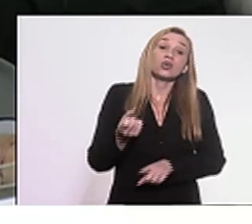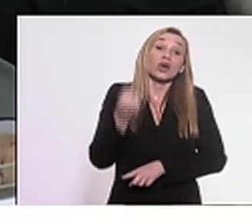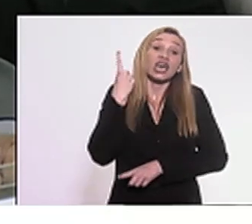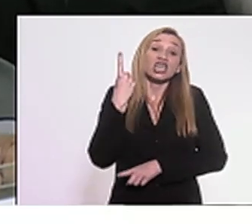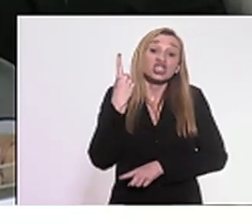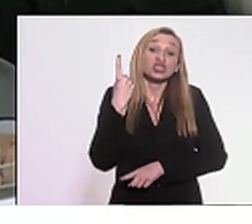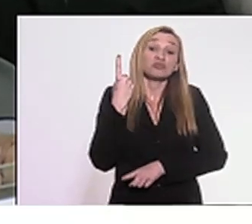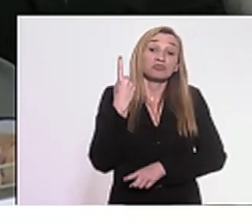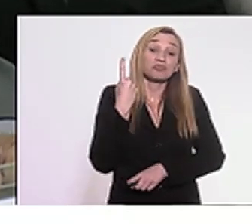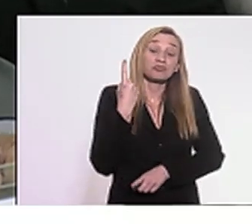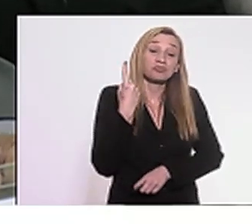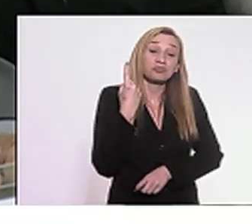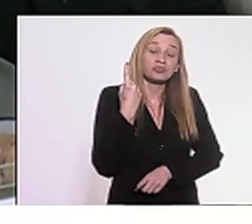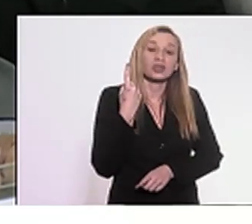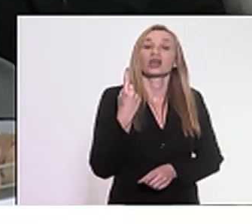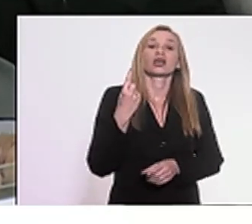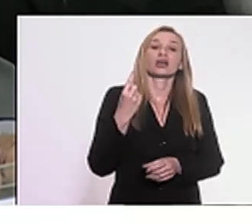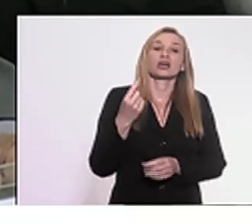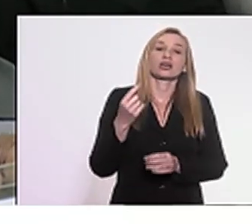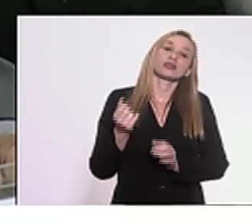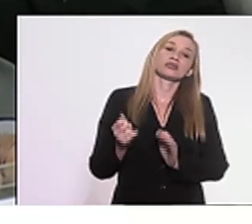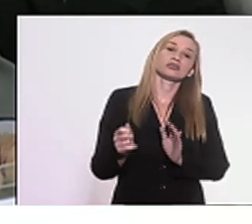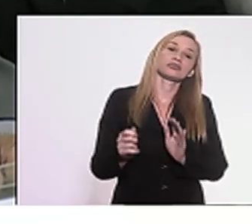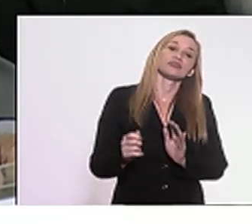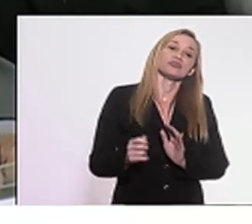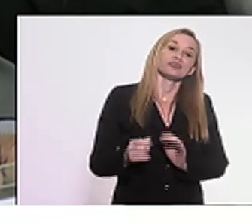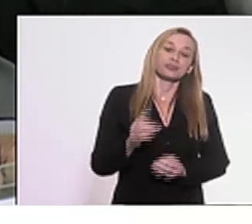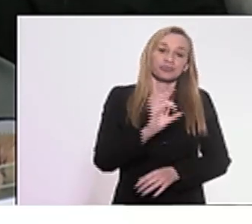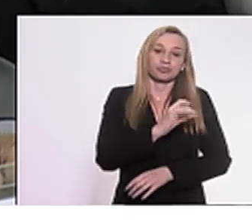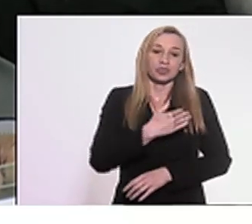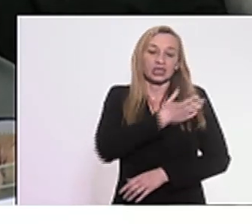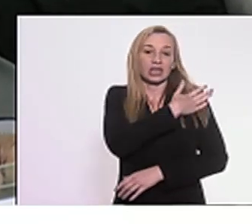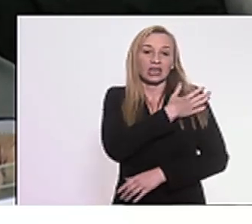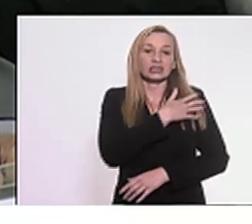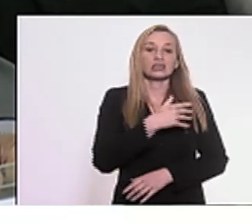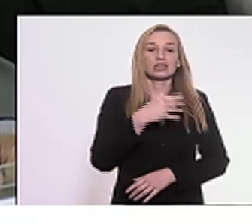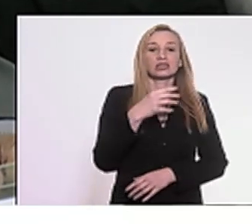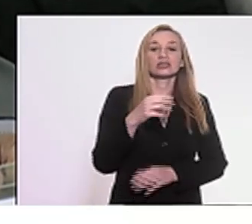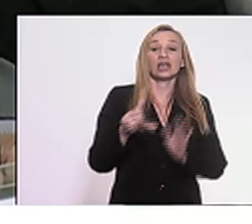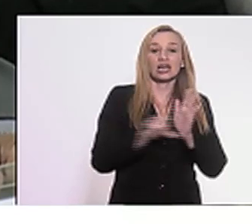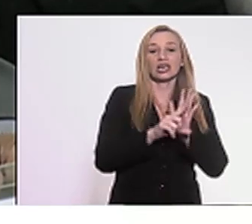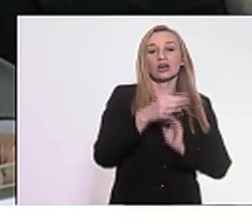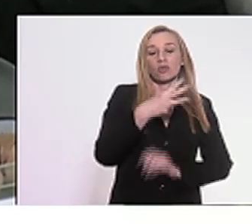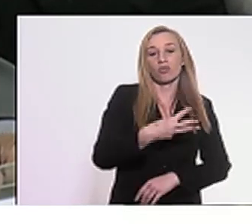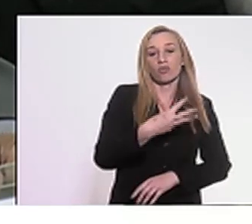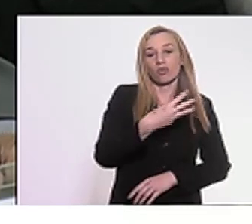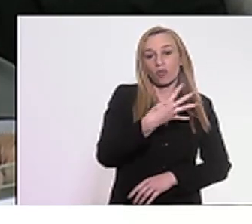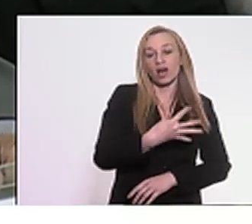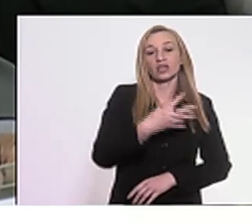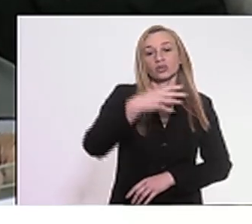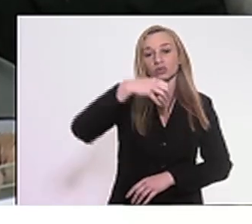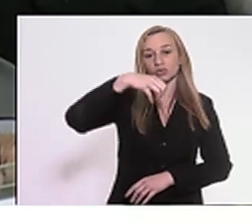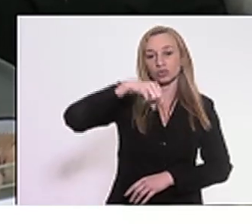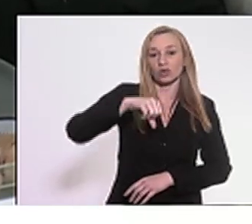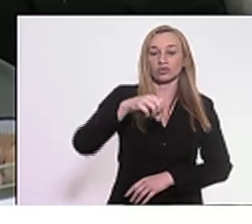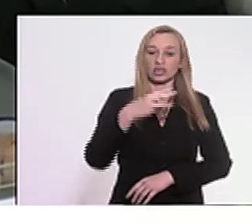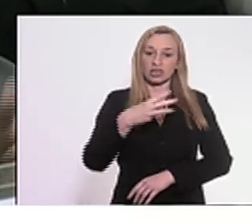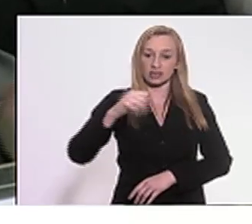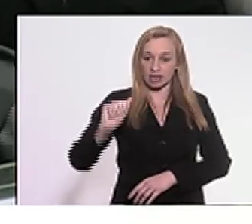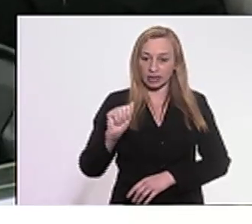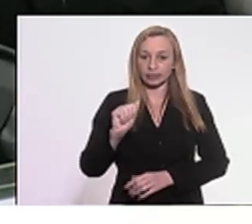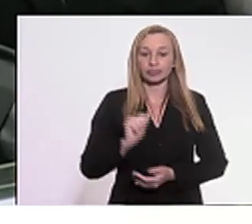foram absolvidos na Lei 439A do CPPM, tá? Inexistência de fato negativa de autoria.